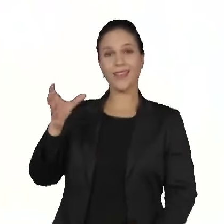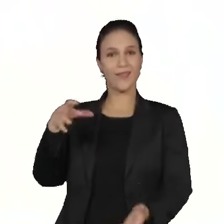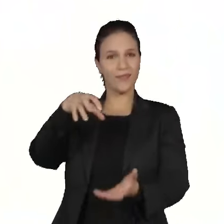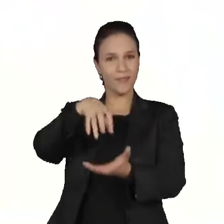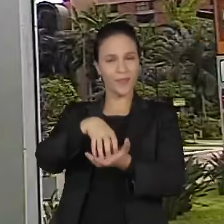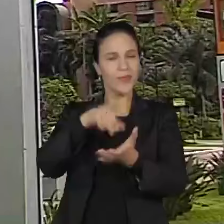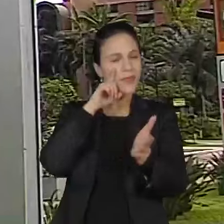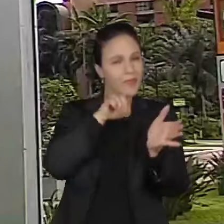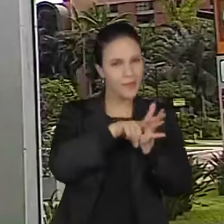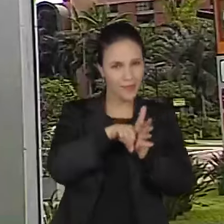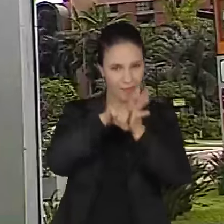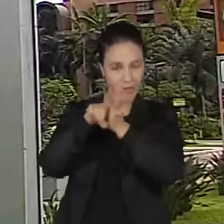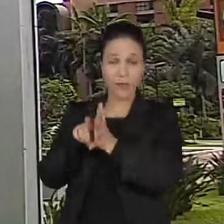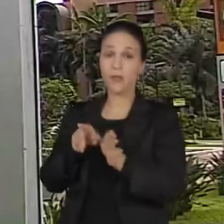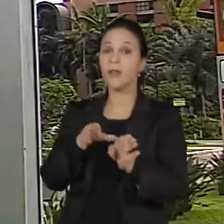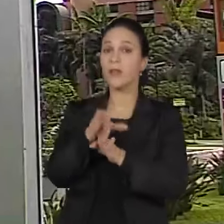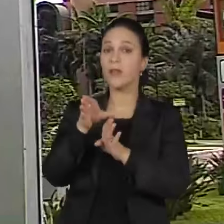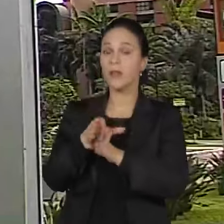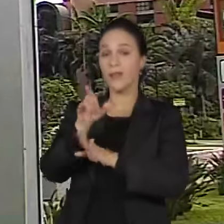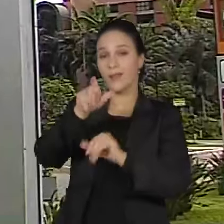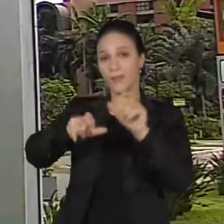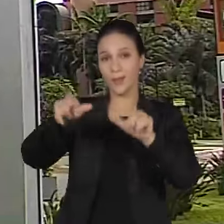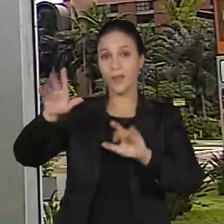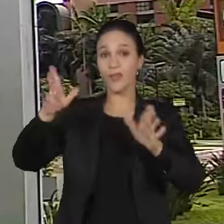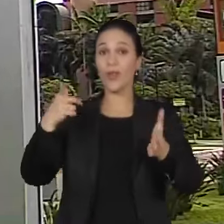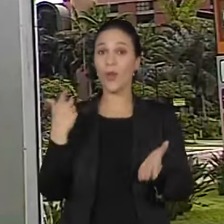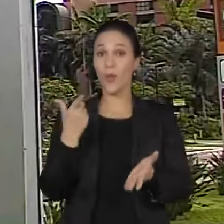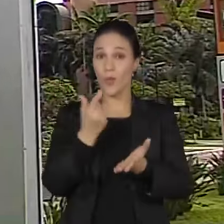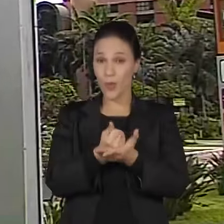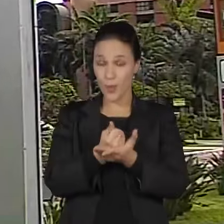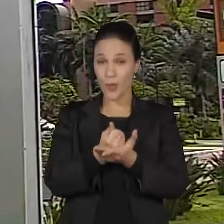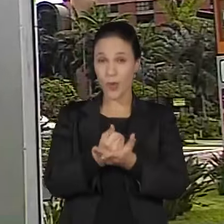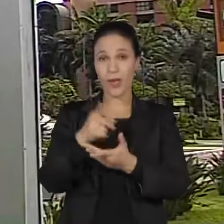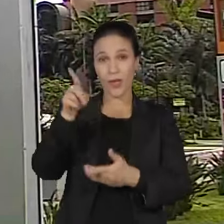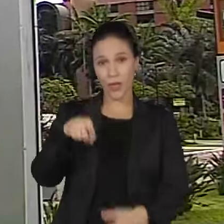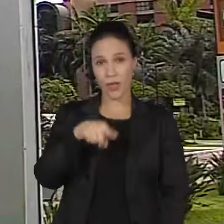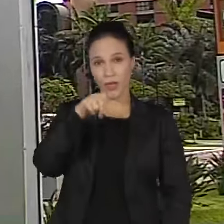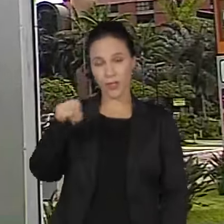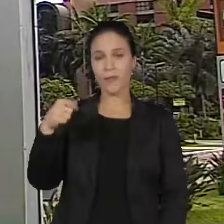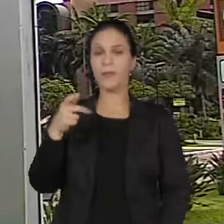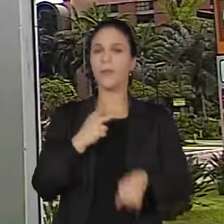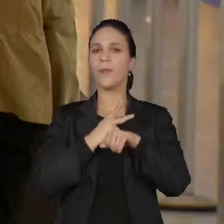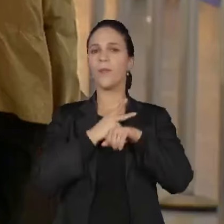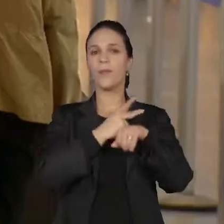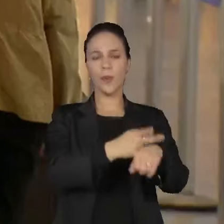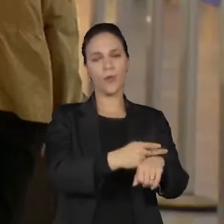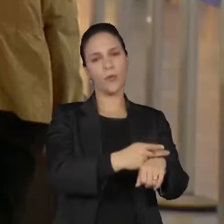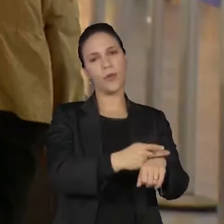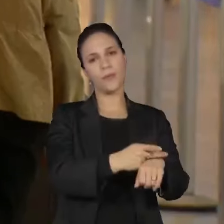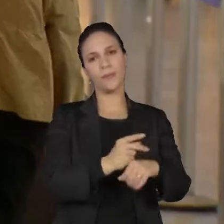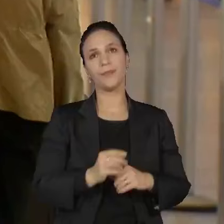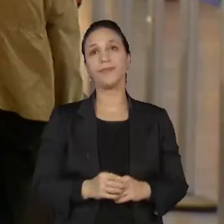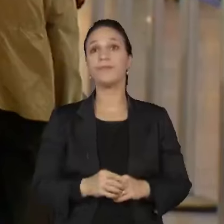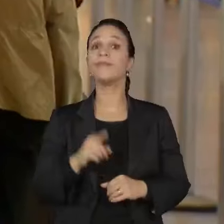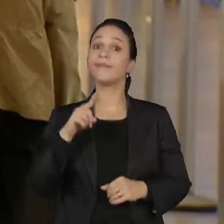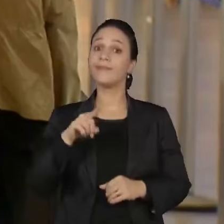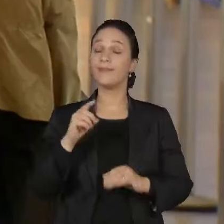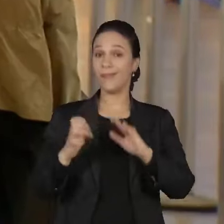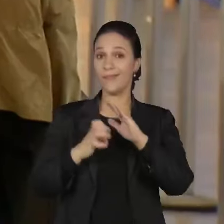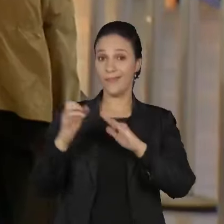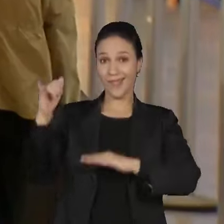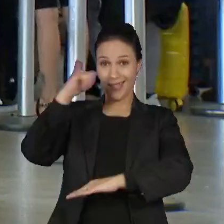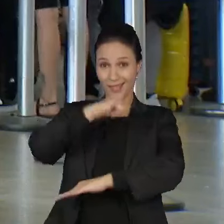Aviação Civil orienta que passageiros com voos cancelados devem procurar a empresa a vo paz